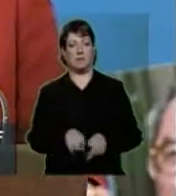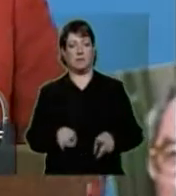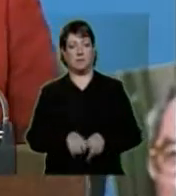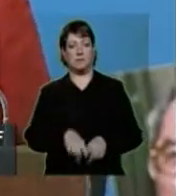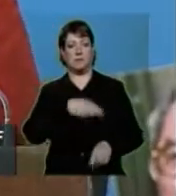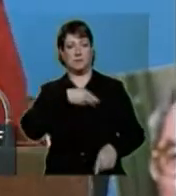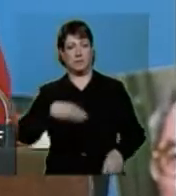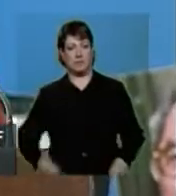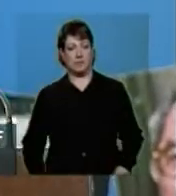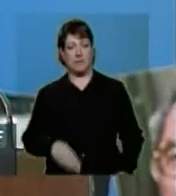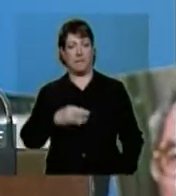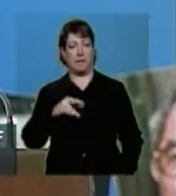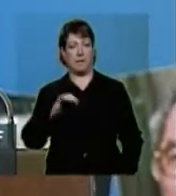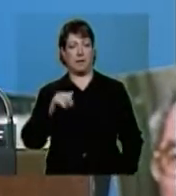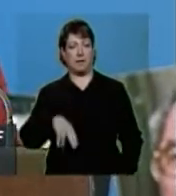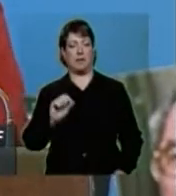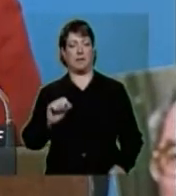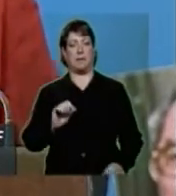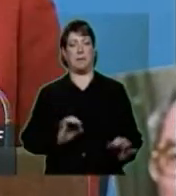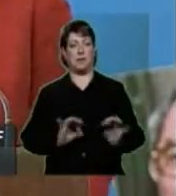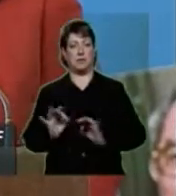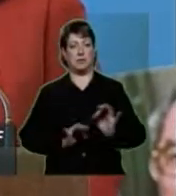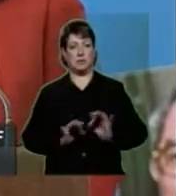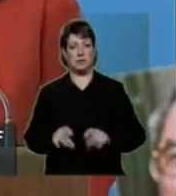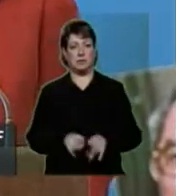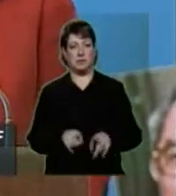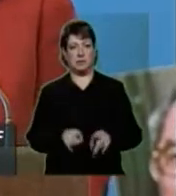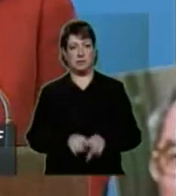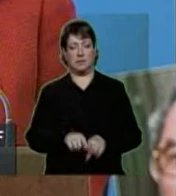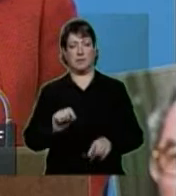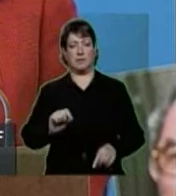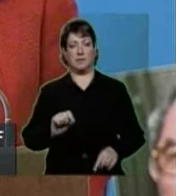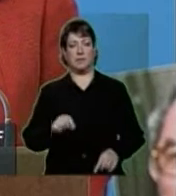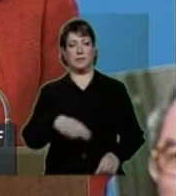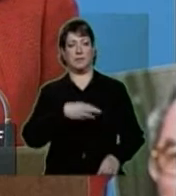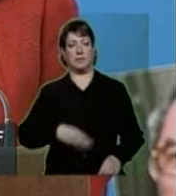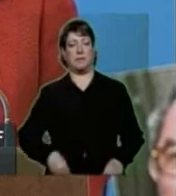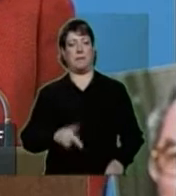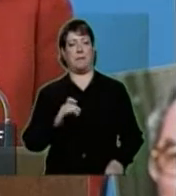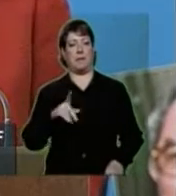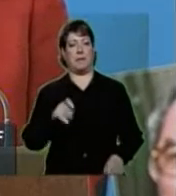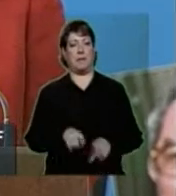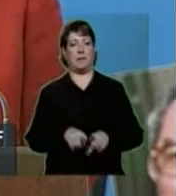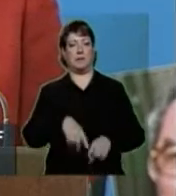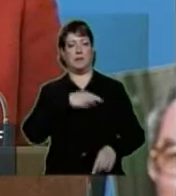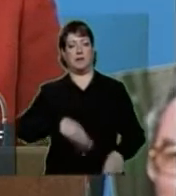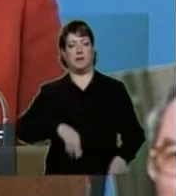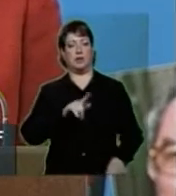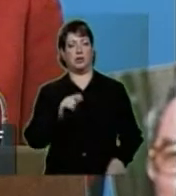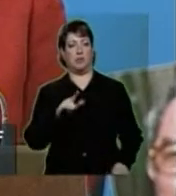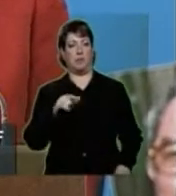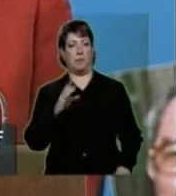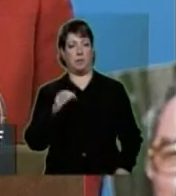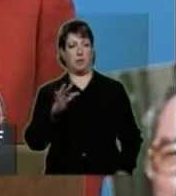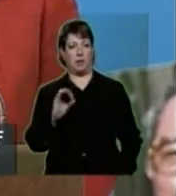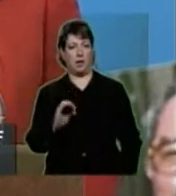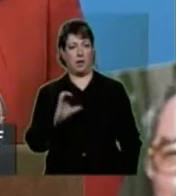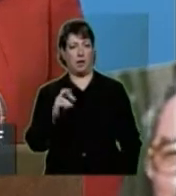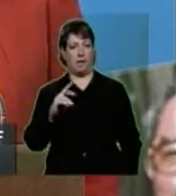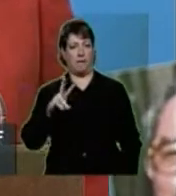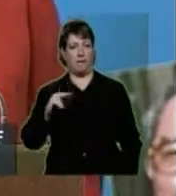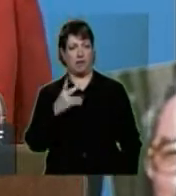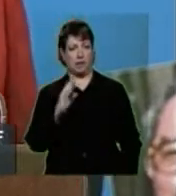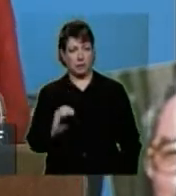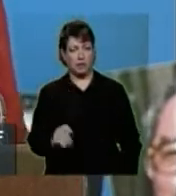Planejamento, Orçamento e Gestão, Pepe Vargas, do Desenvolvimento Agrário, Gilberto Carvalho, da